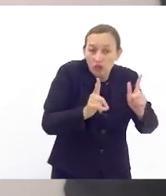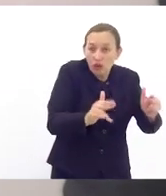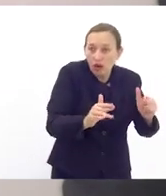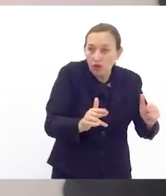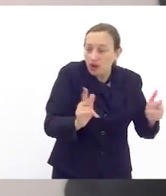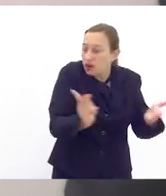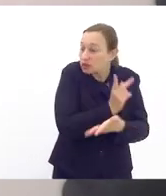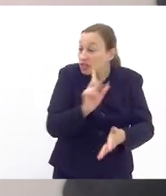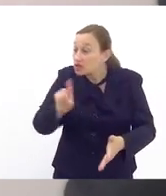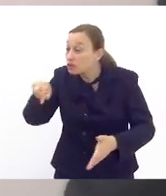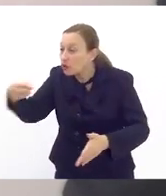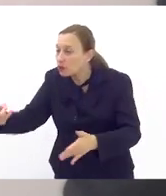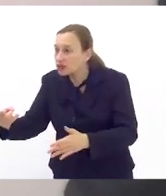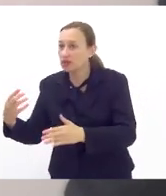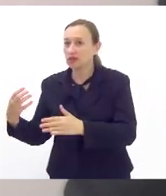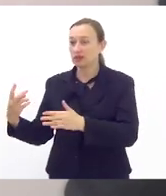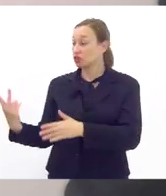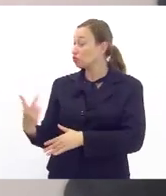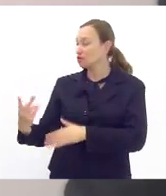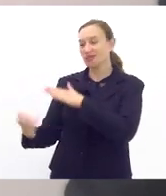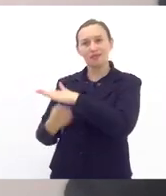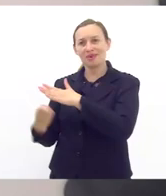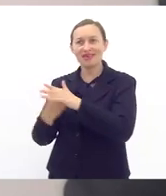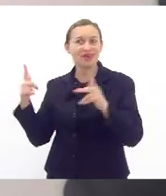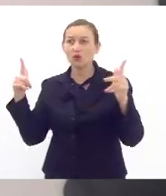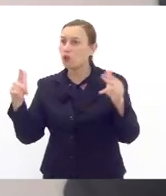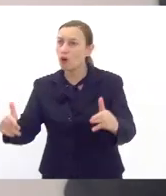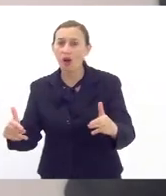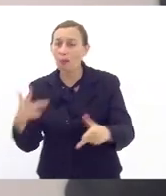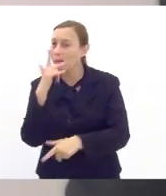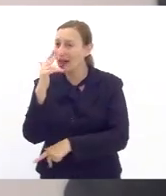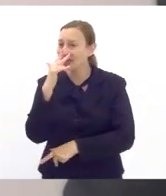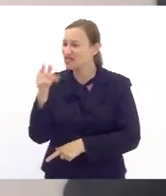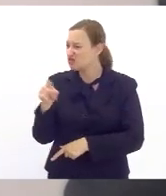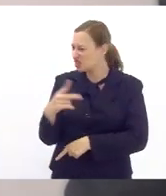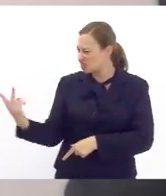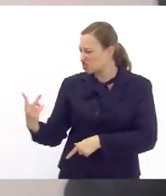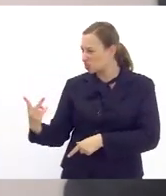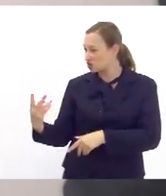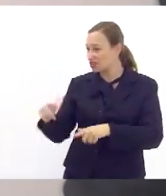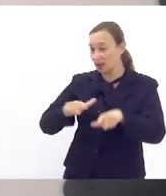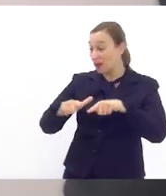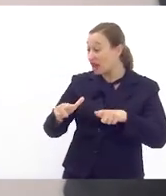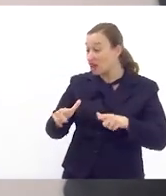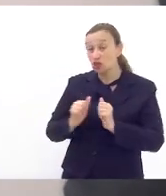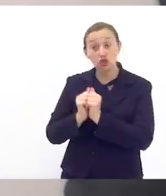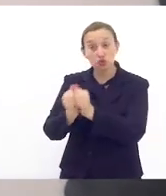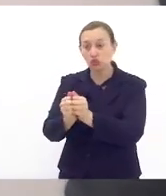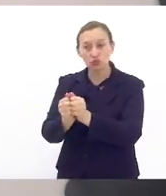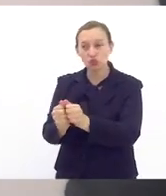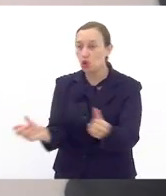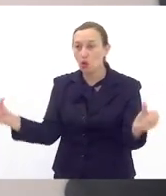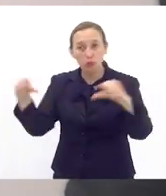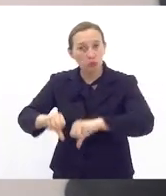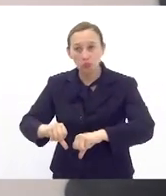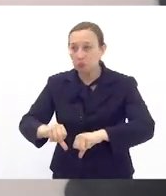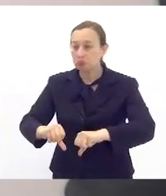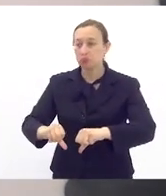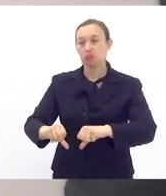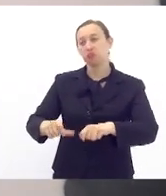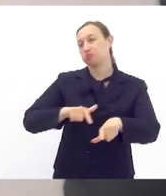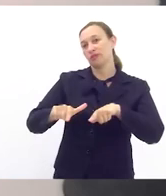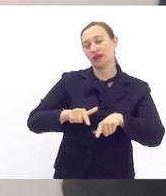da ponte para lá com ele parece que vocês agem em conjunto ó vamos prestar esse péssimo serviço junto só pode